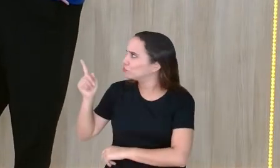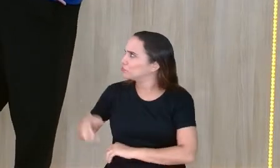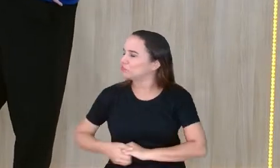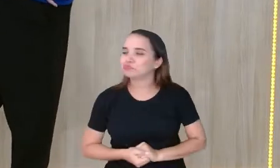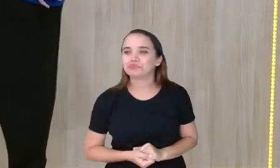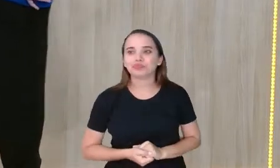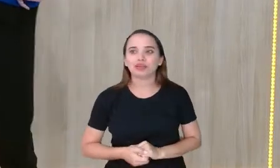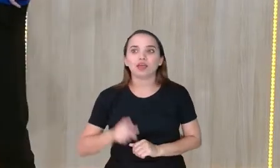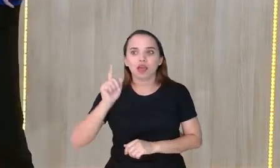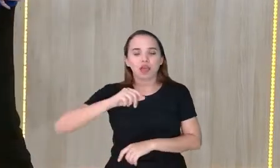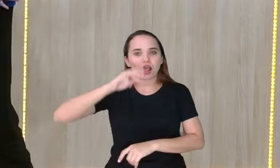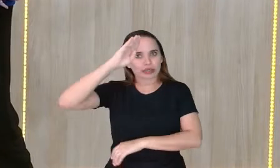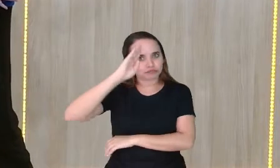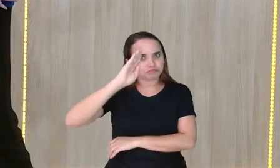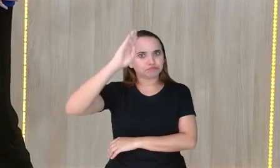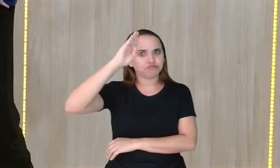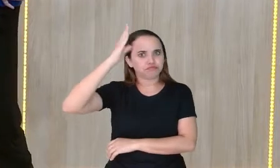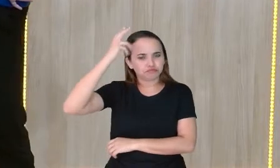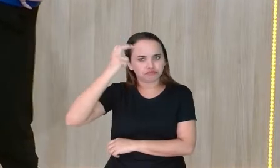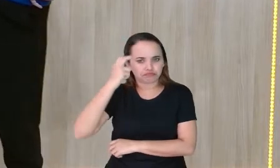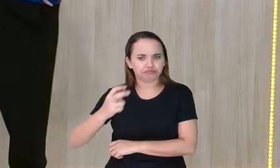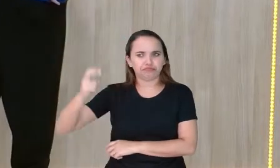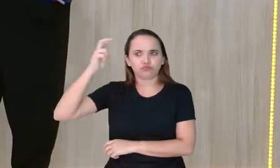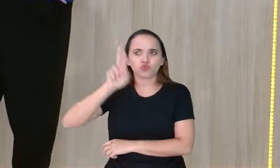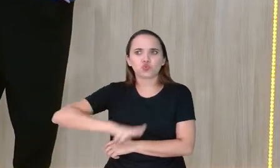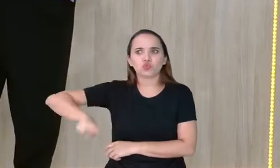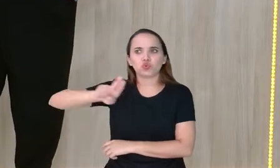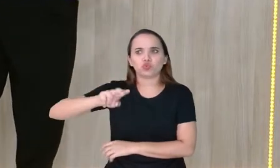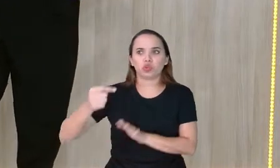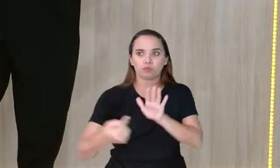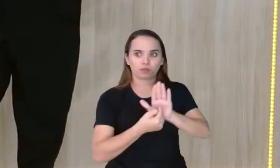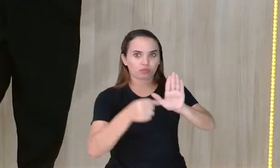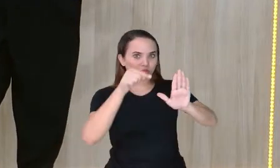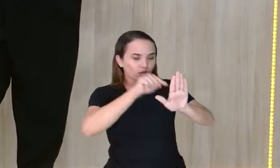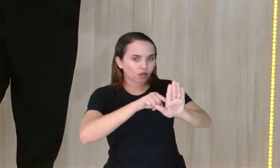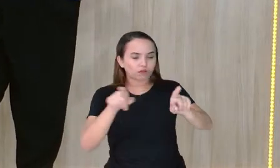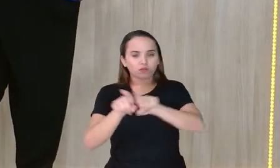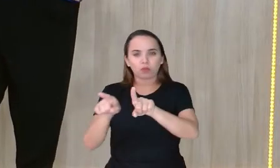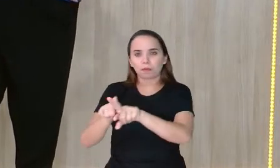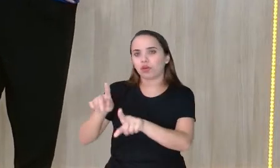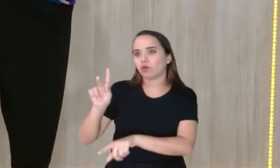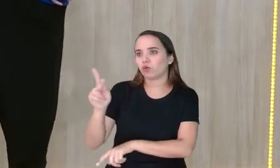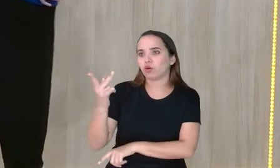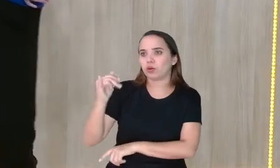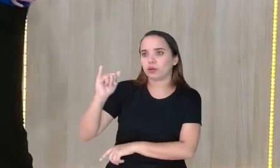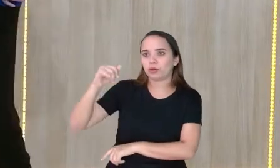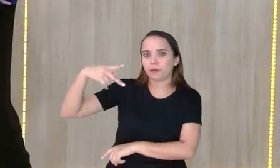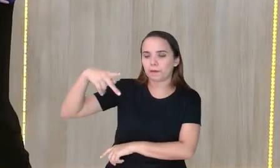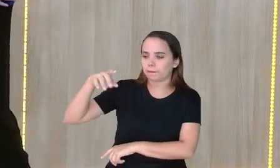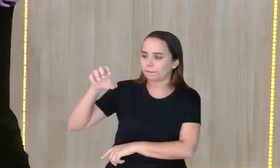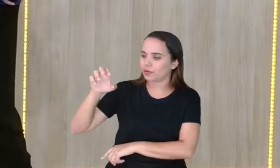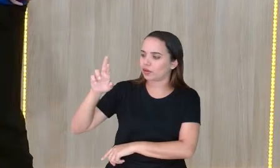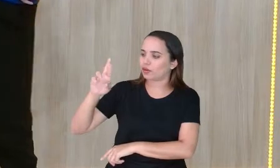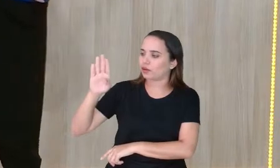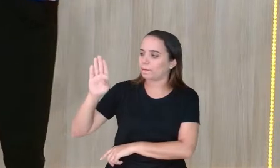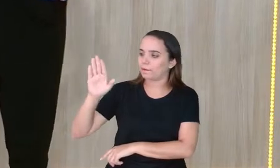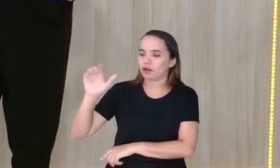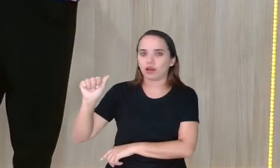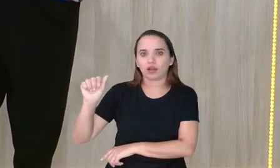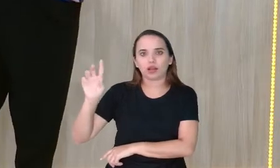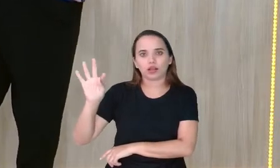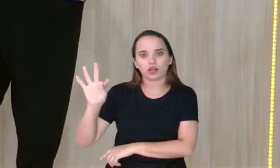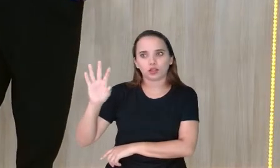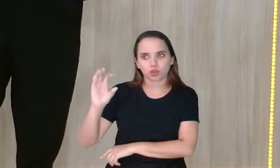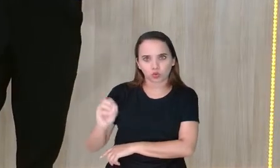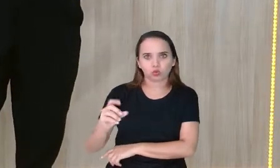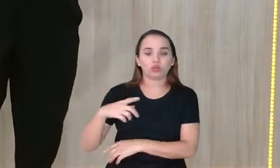perito no uso das metáforas e do hipérbato, que são figuras de linguagem. Então, veja, eu estou elencando aqui uma série